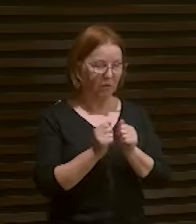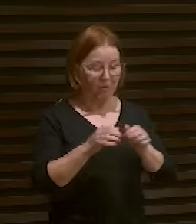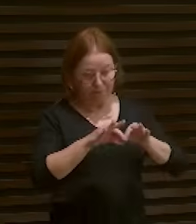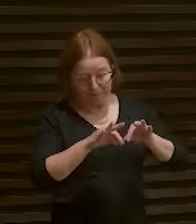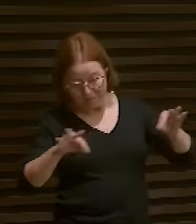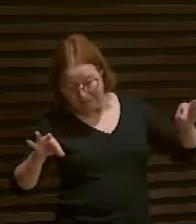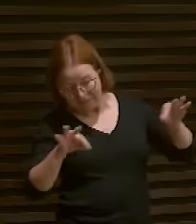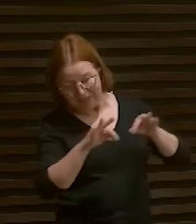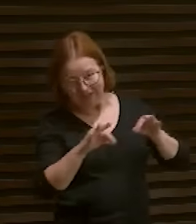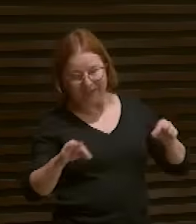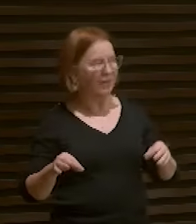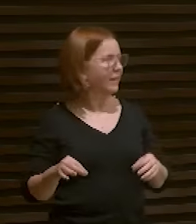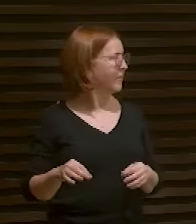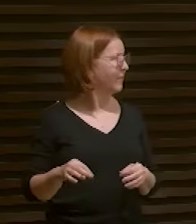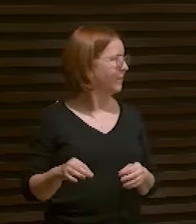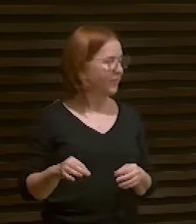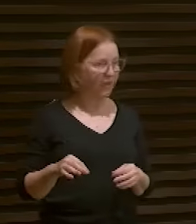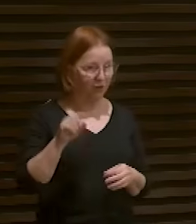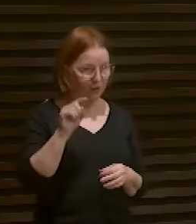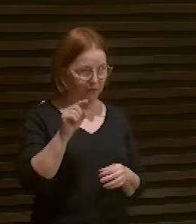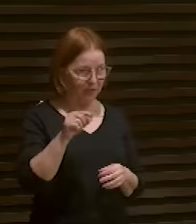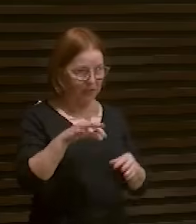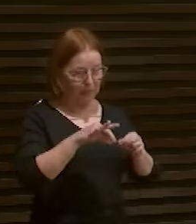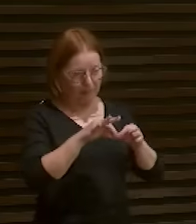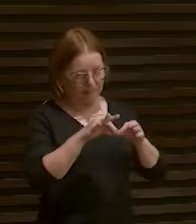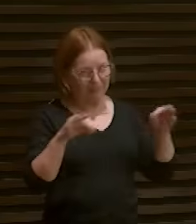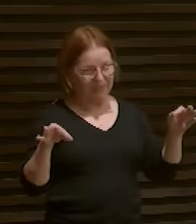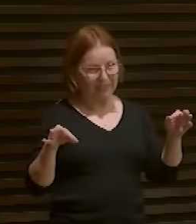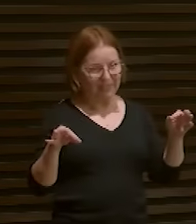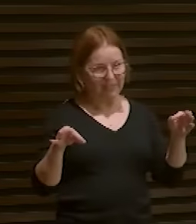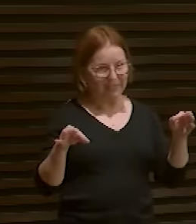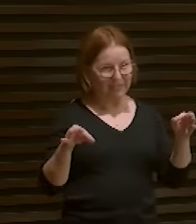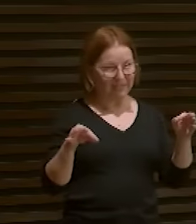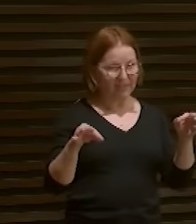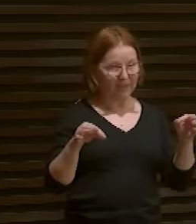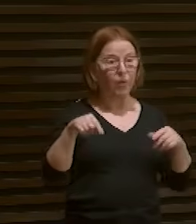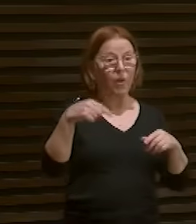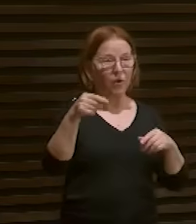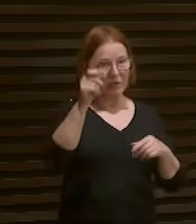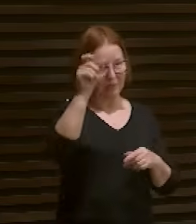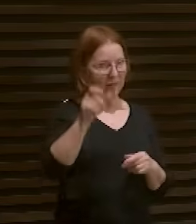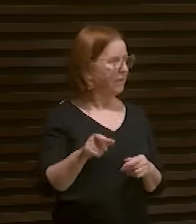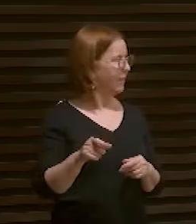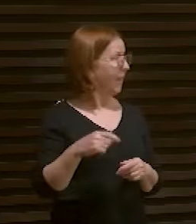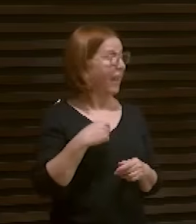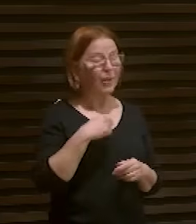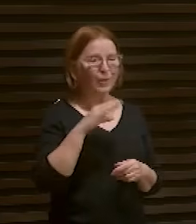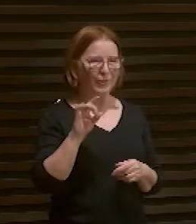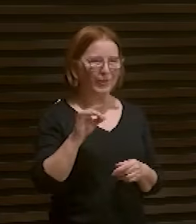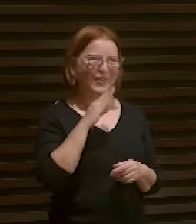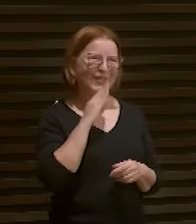é Mateus 7,1, com a medida que eu medi o Glênio, eu falei que eu só conheço 2 Glênio nessa vida,